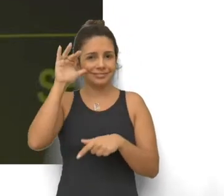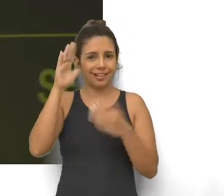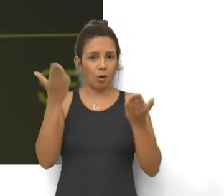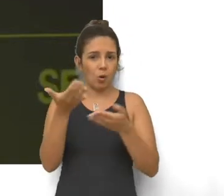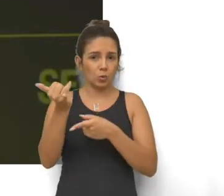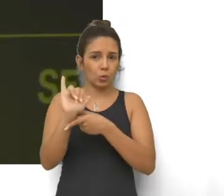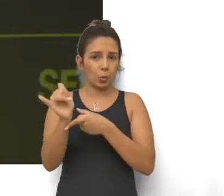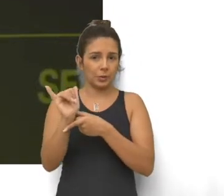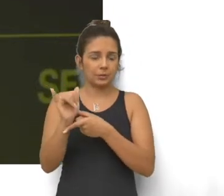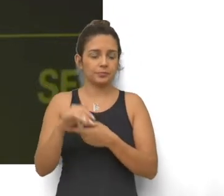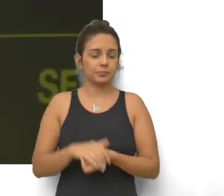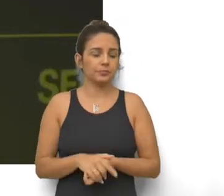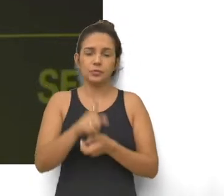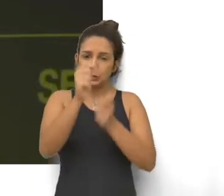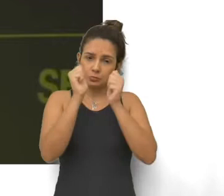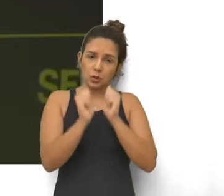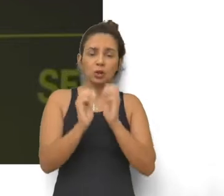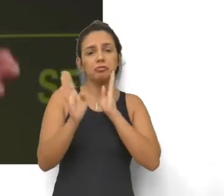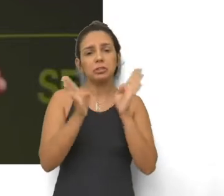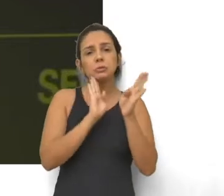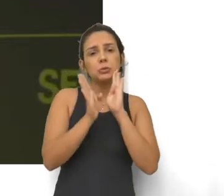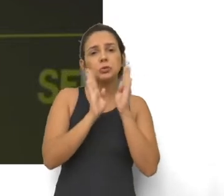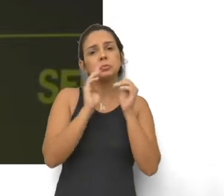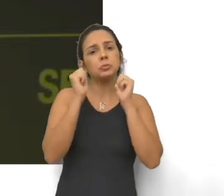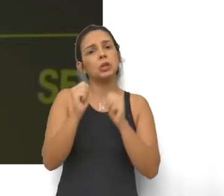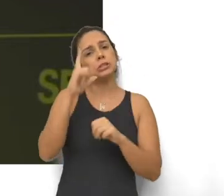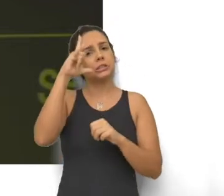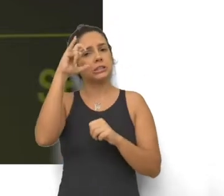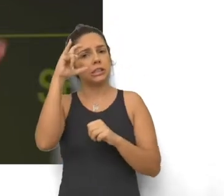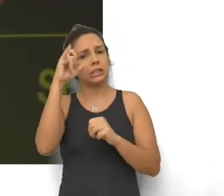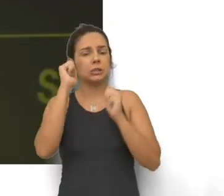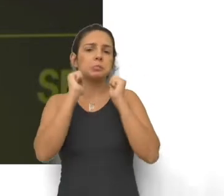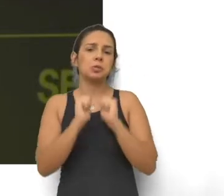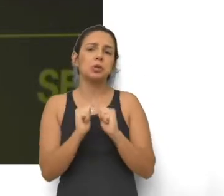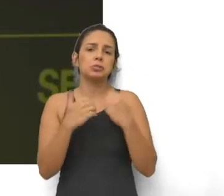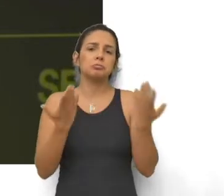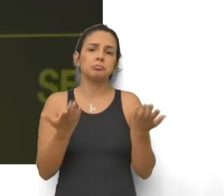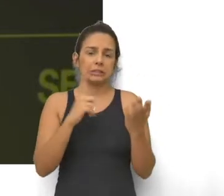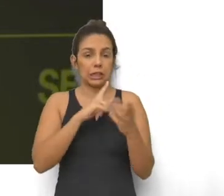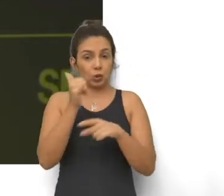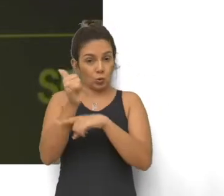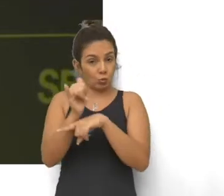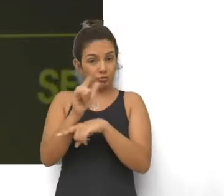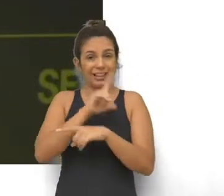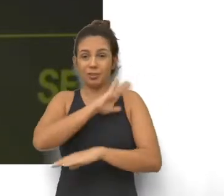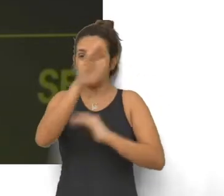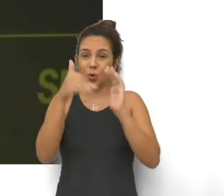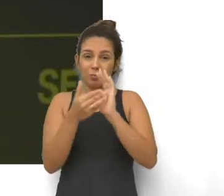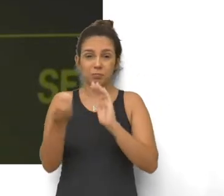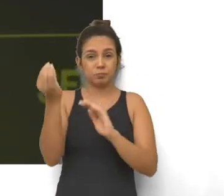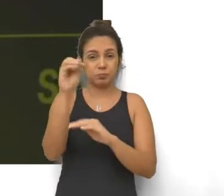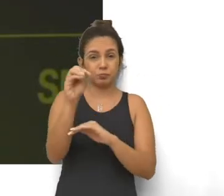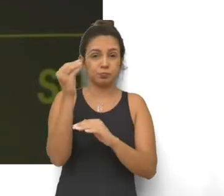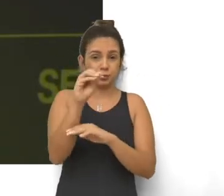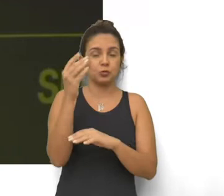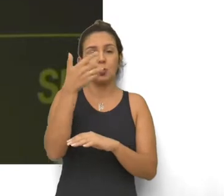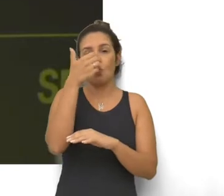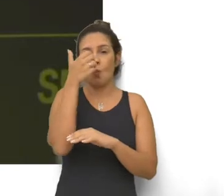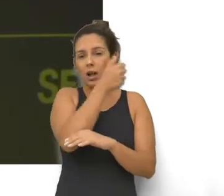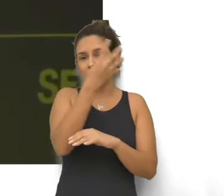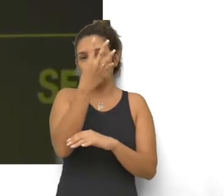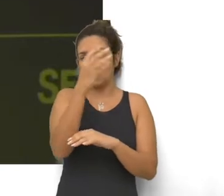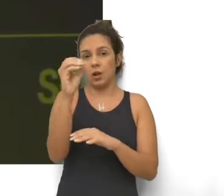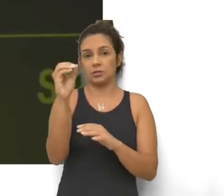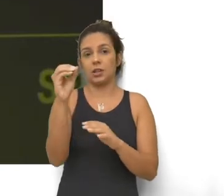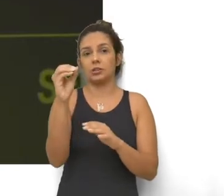no YouTube. Você pode estar no Facebook, você pode estar no Instagram, mas é no YouTube que estão quase 400 programas